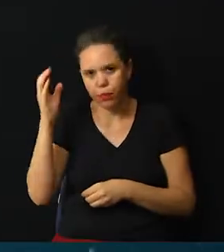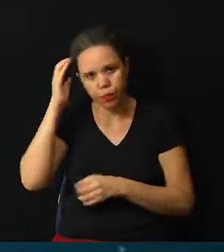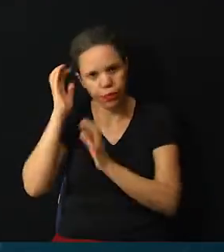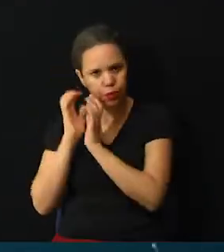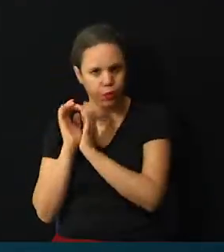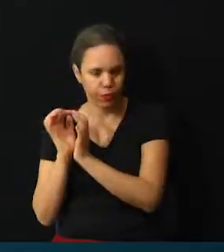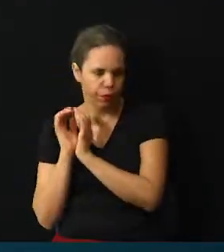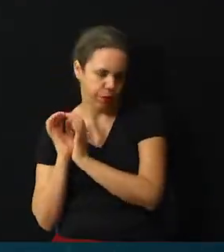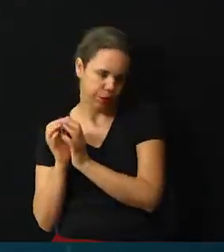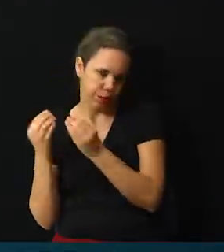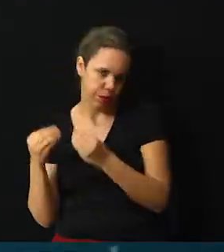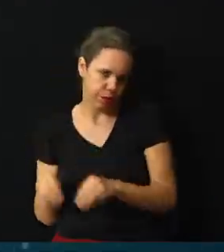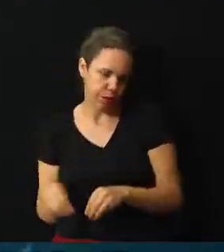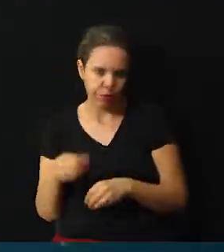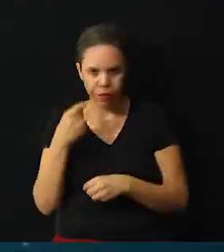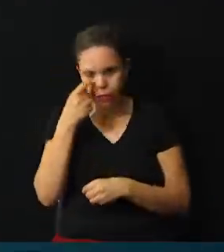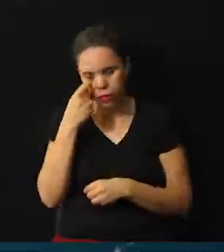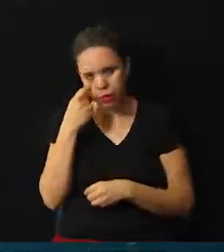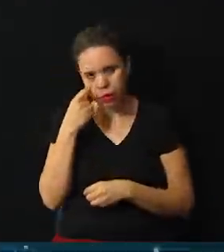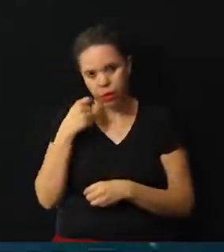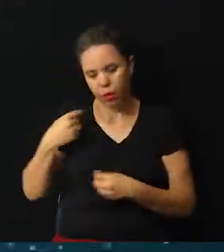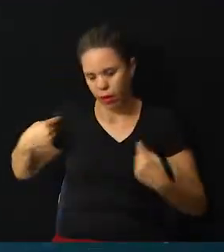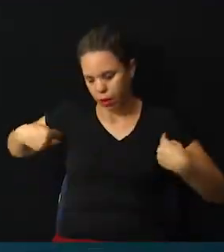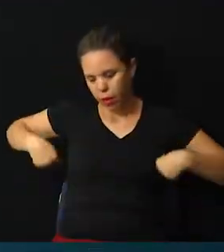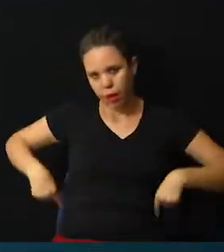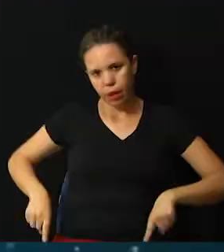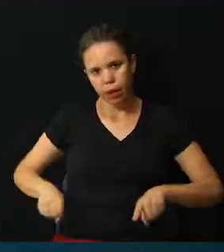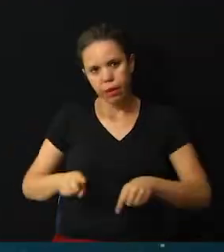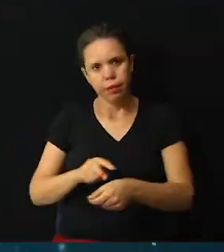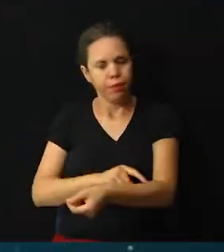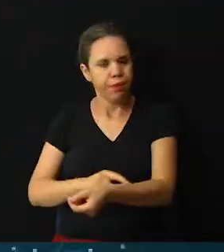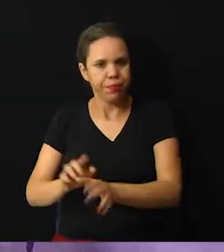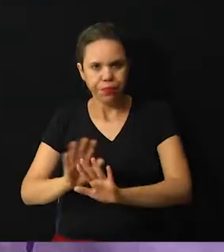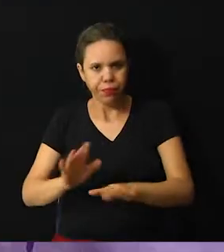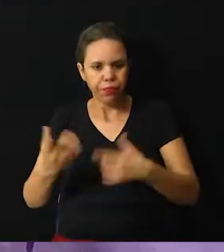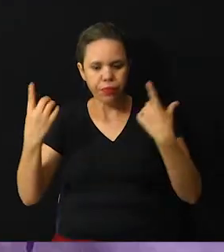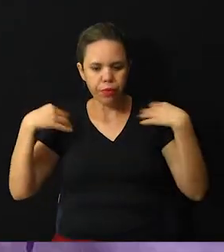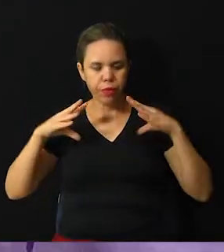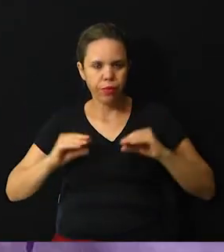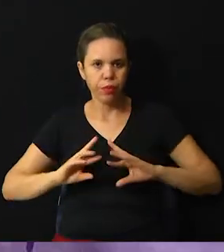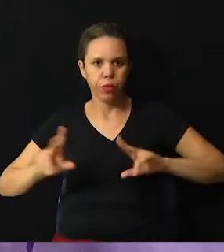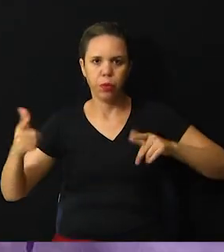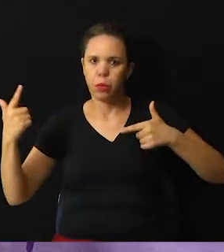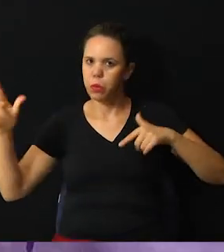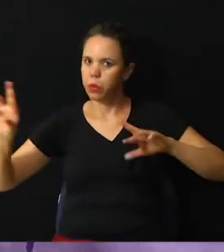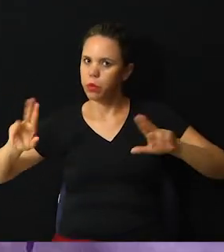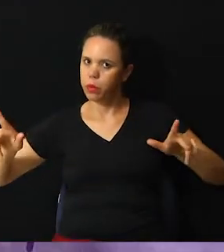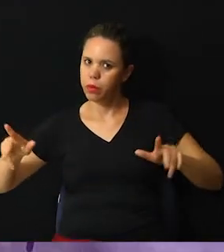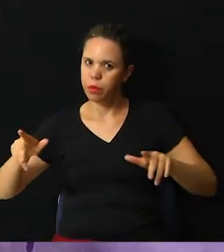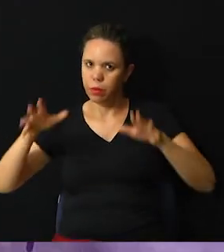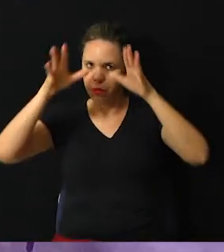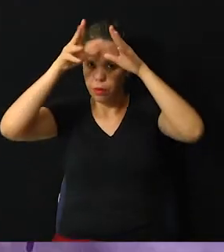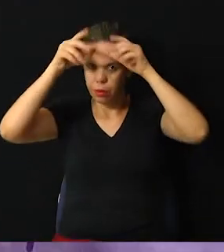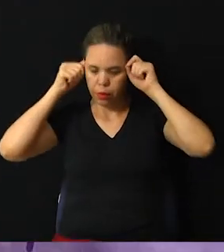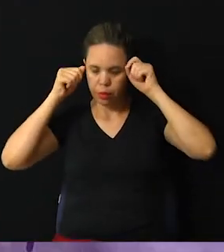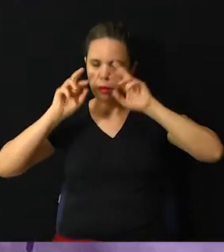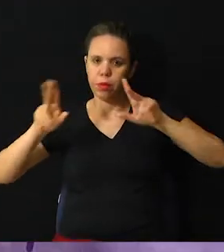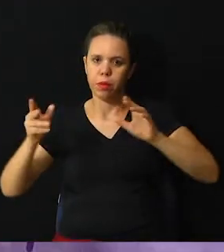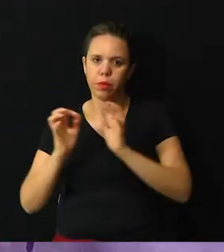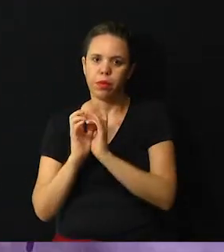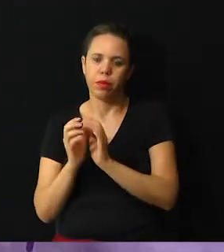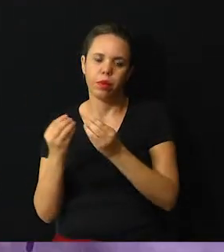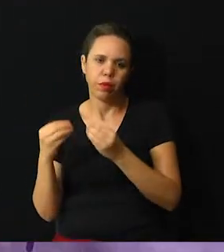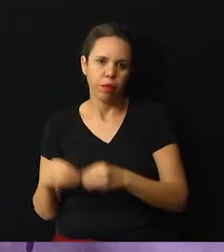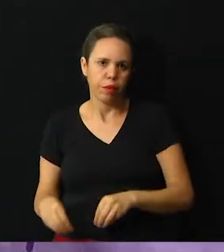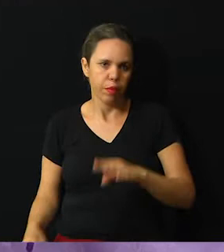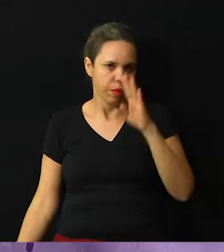principalmente o cérebro, né? Não é que elas afetam a medula, ou os nervos, ou os músculos, isso são outras doenças. As demências